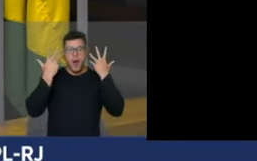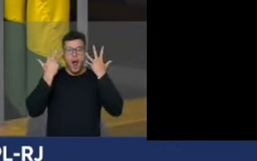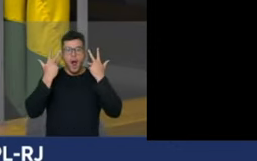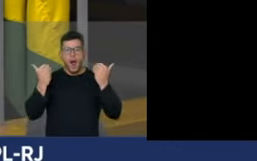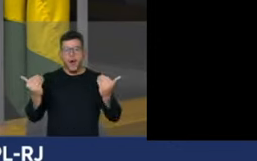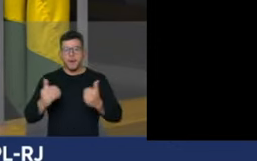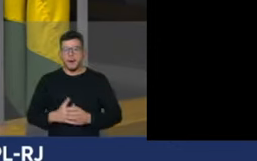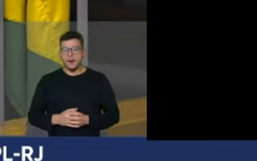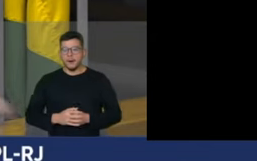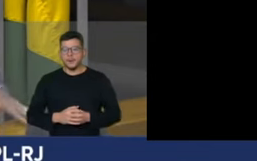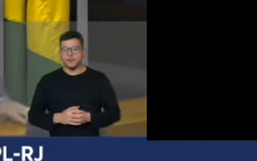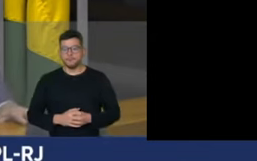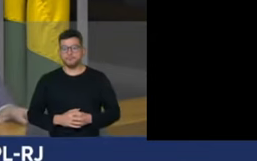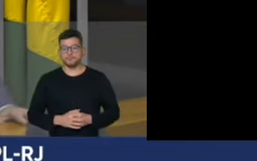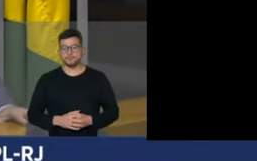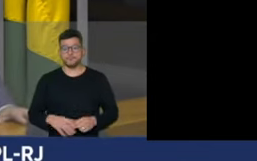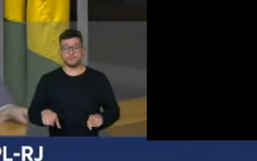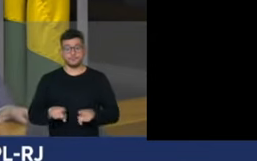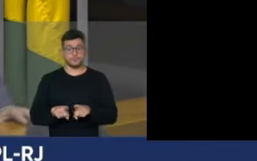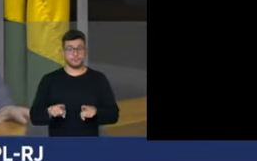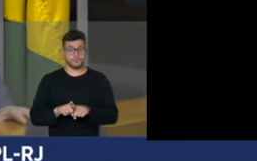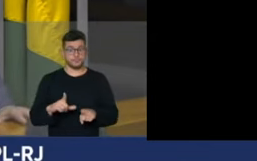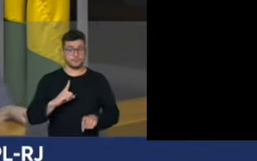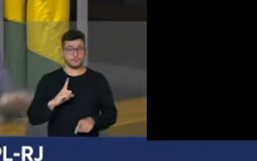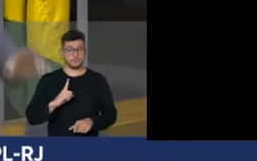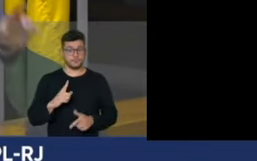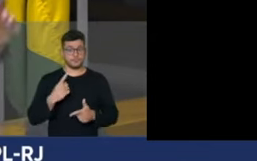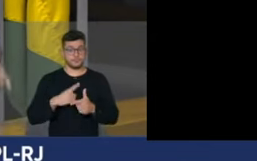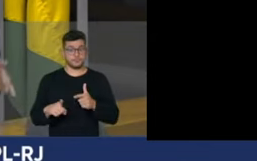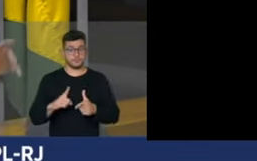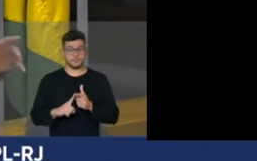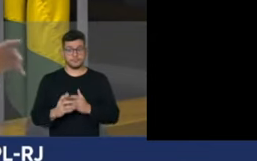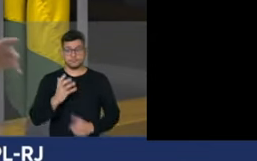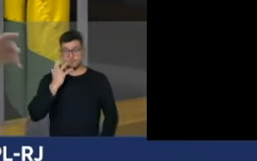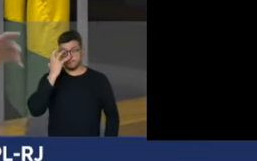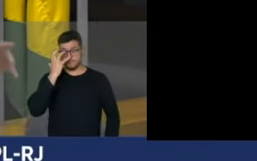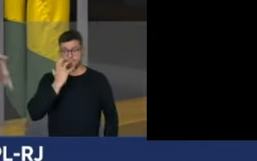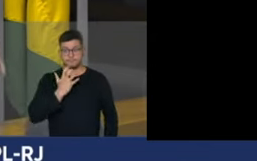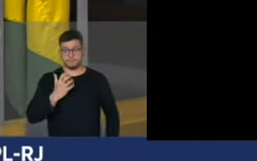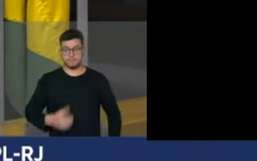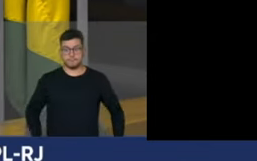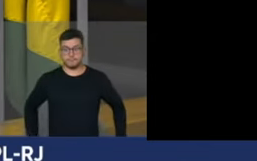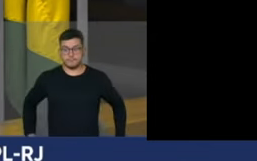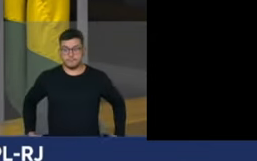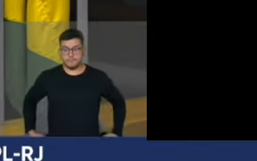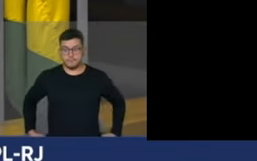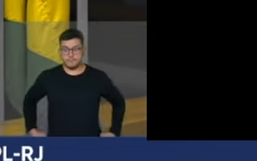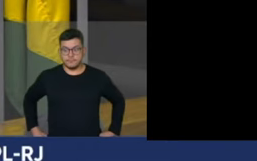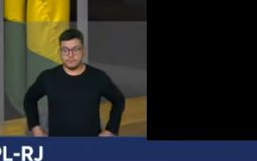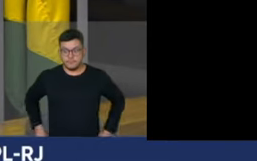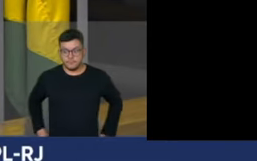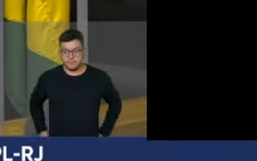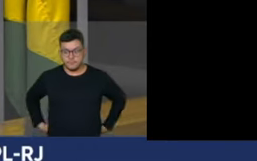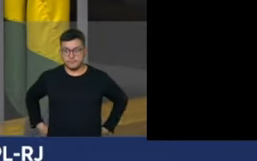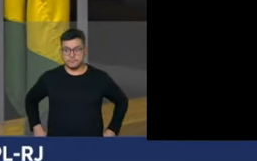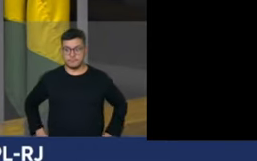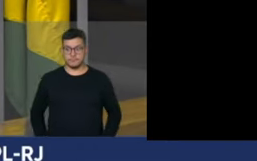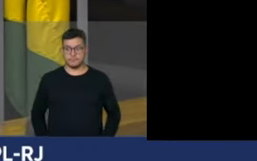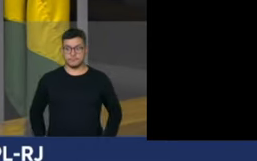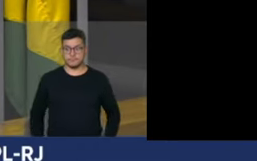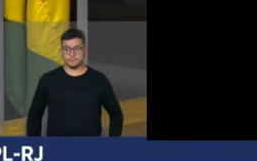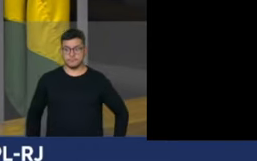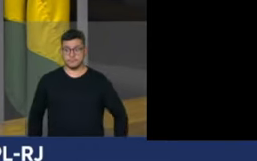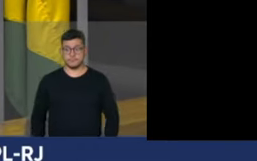ponto gravíssimo nessa PEC, que é um jabuti, aliás, um jabuti não, é um porco espinho.